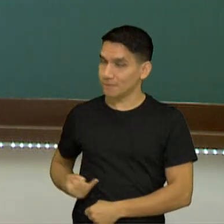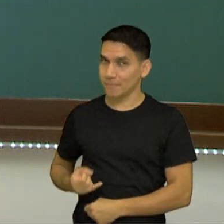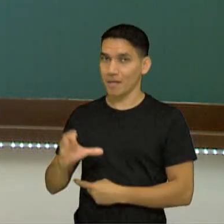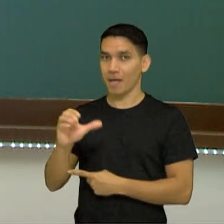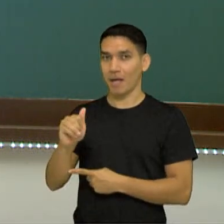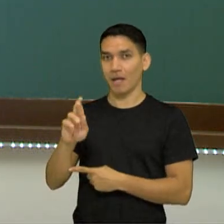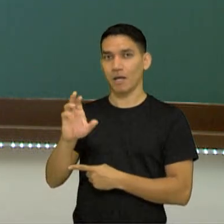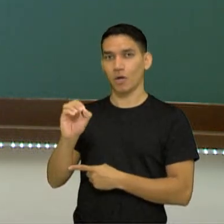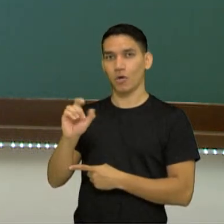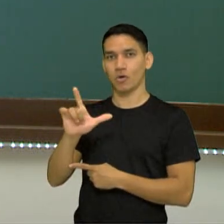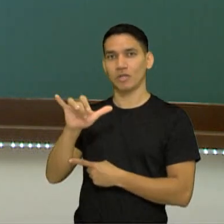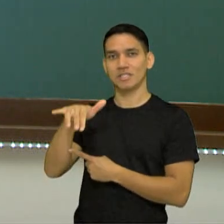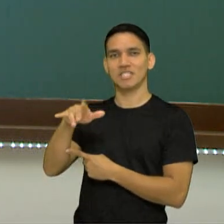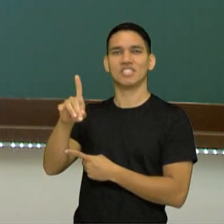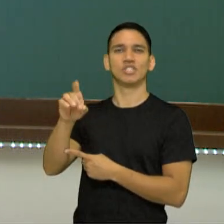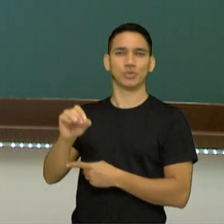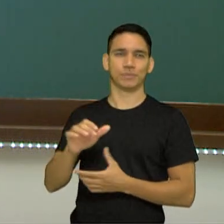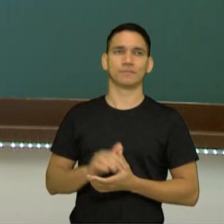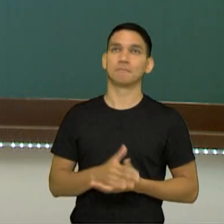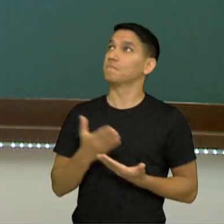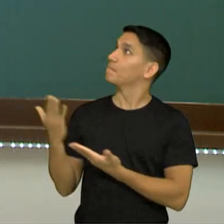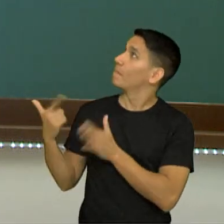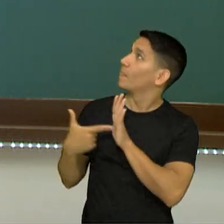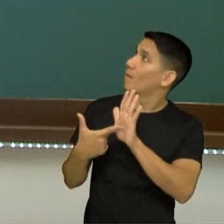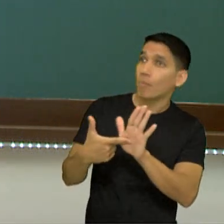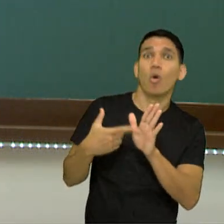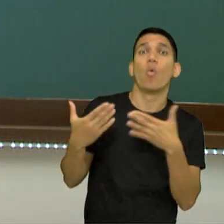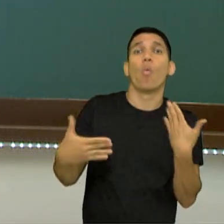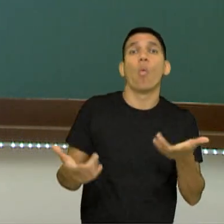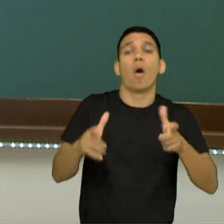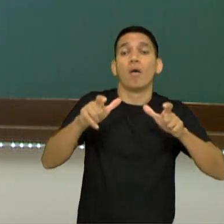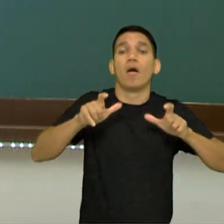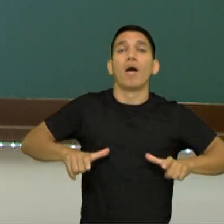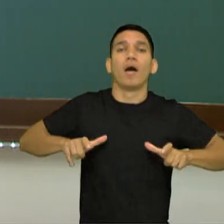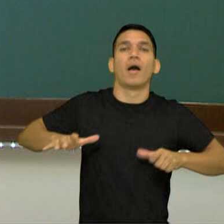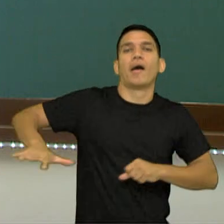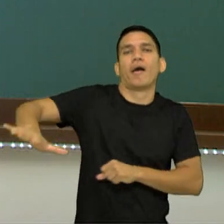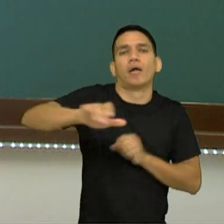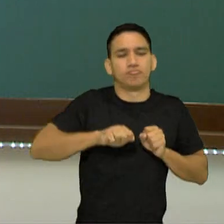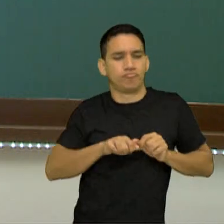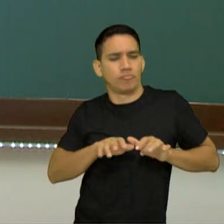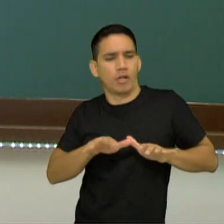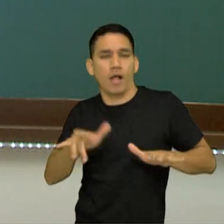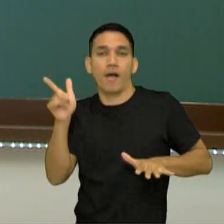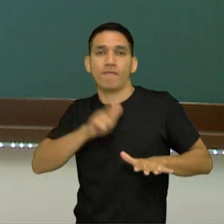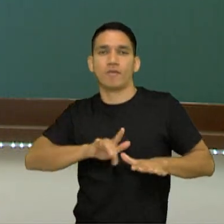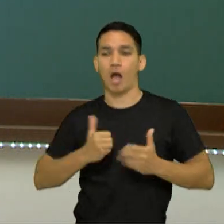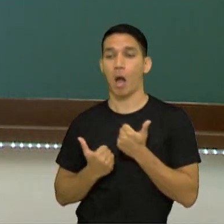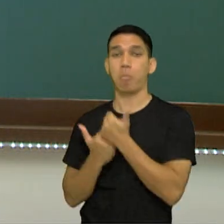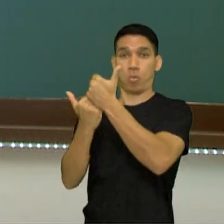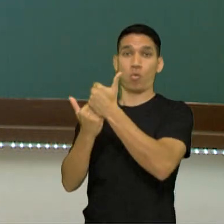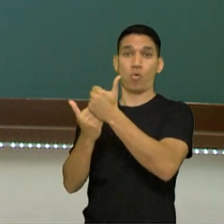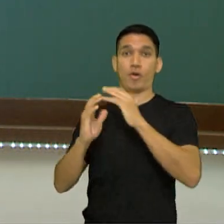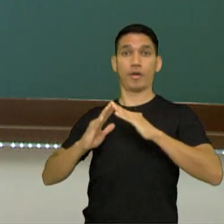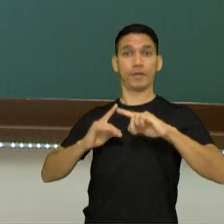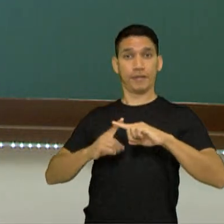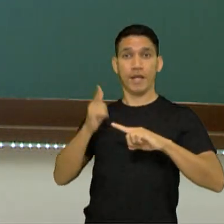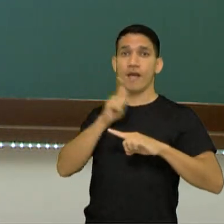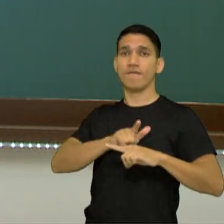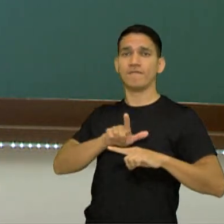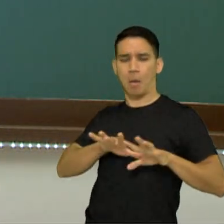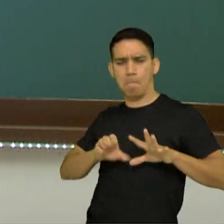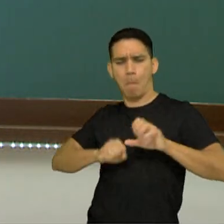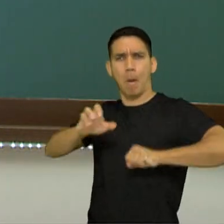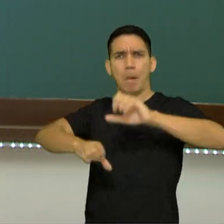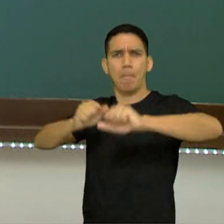Então aqui a gente tem o Império, né, de Carlos Magno, né, que com o apoio da igreja ele vai ampliar e conquistar e vai formar um